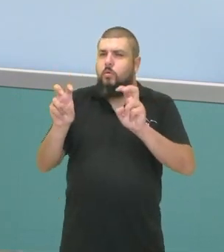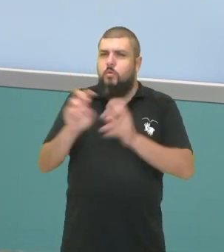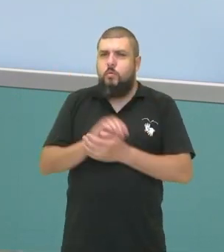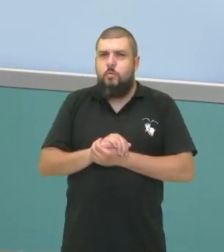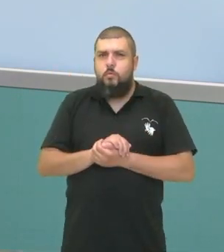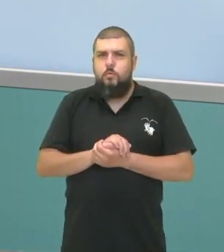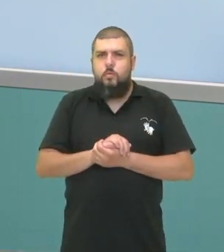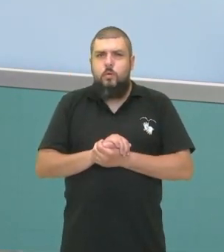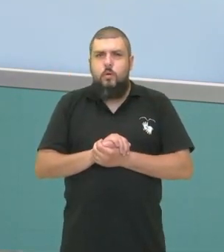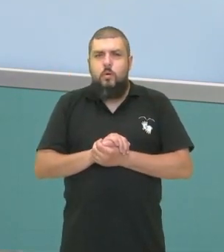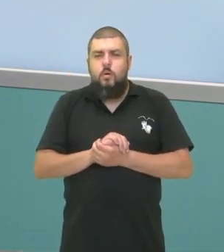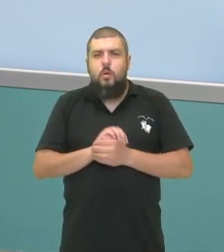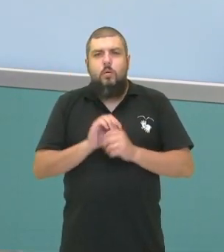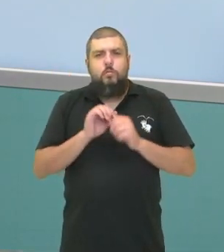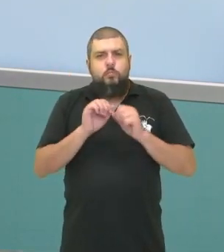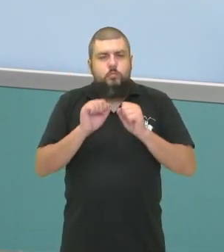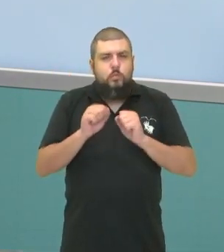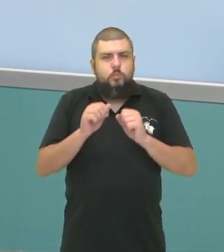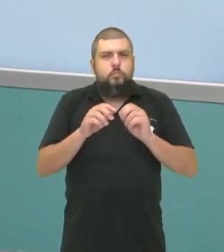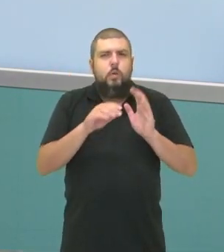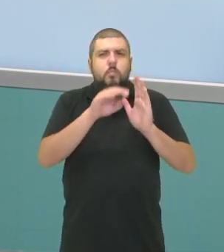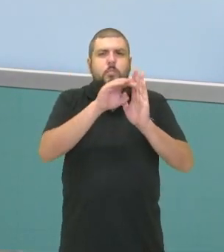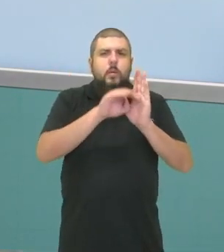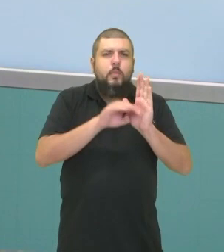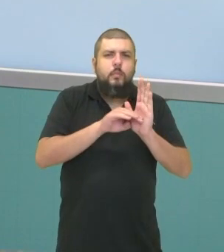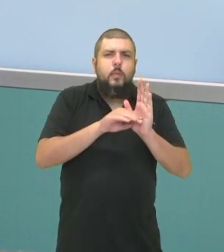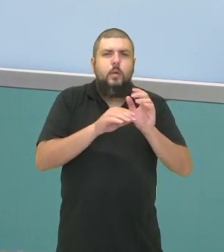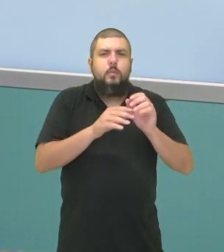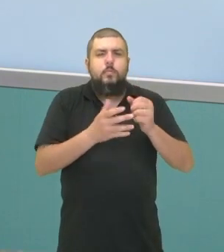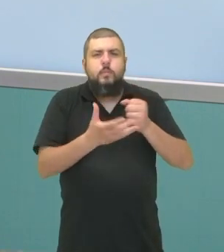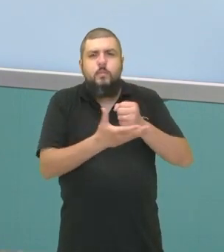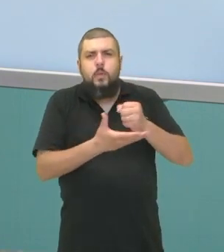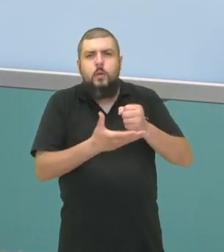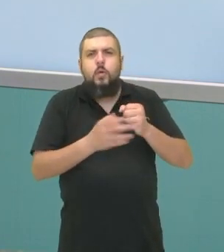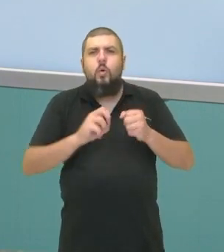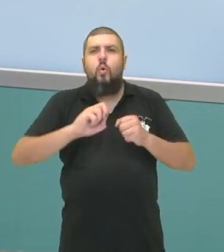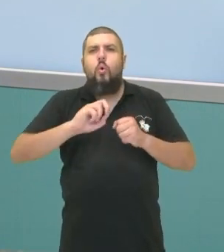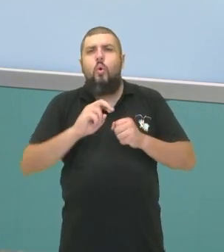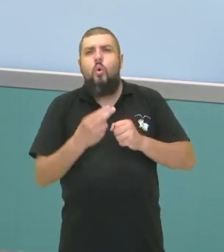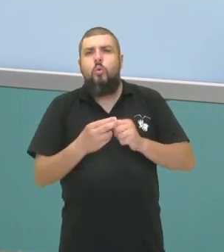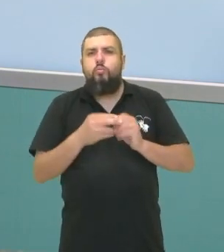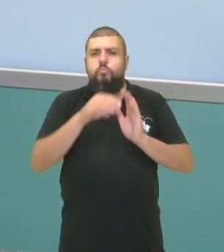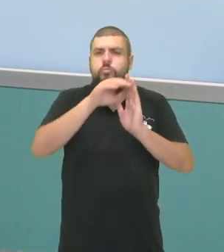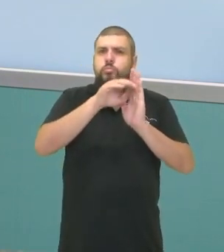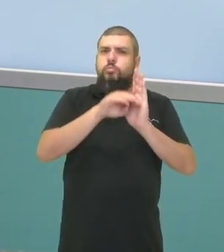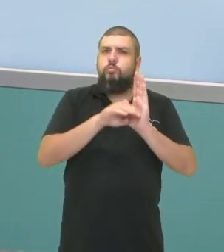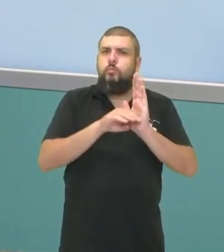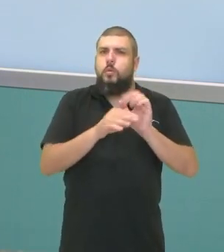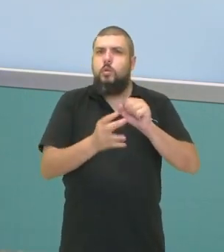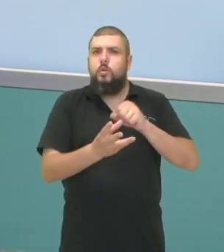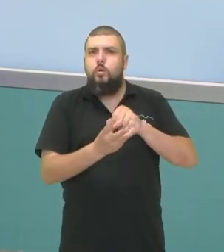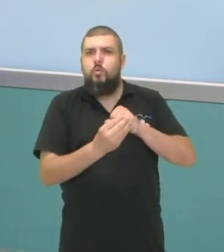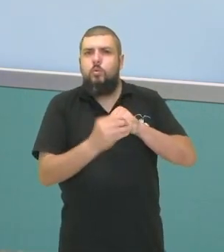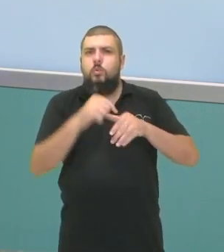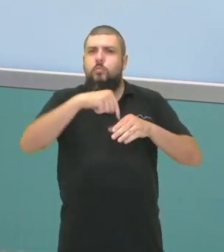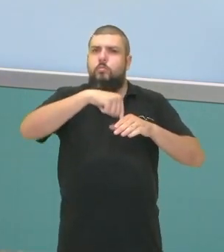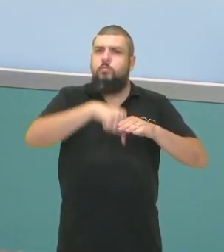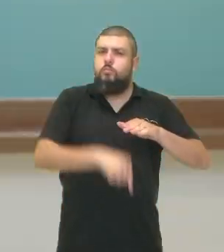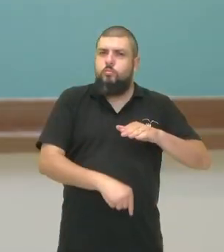raso, superficial, ou seja ele mais lapidado, concreto, né? Mais, digamos assim, analítico. Maravilha?